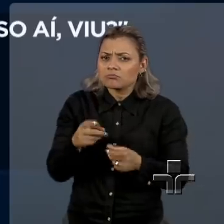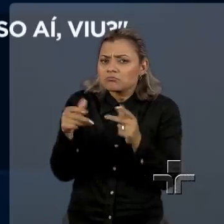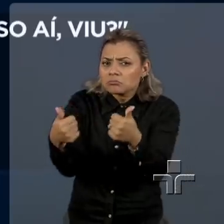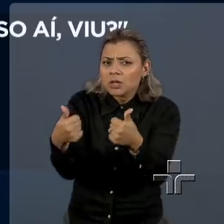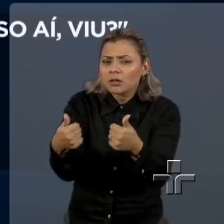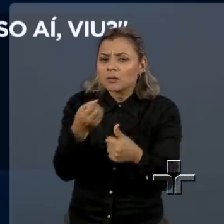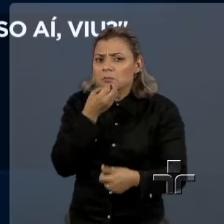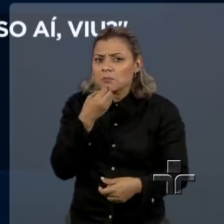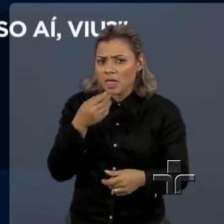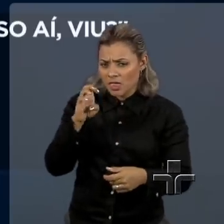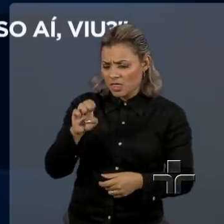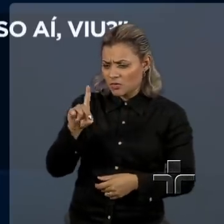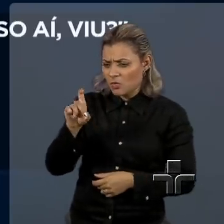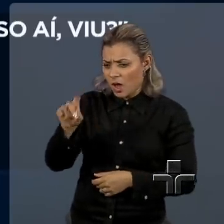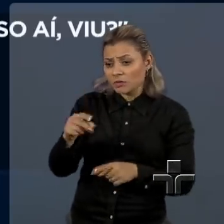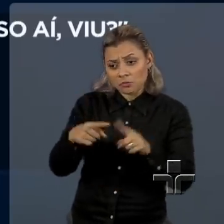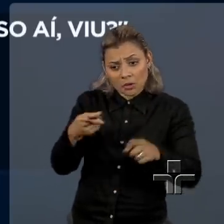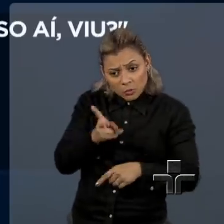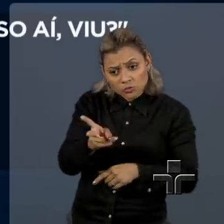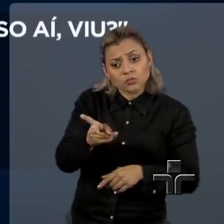isso.